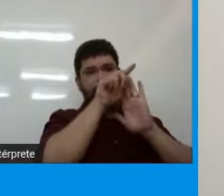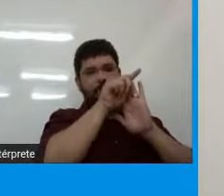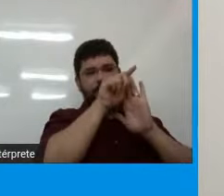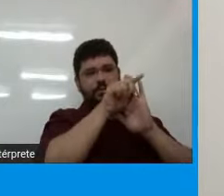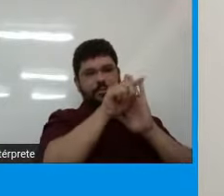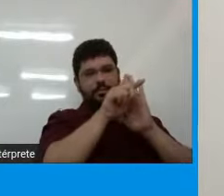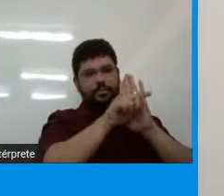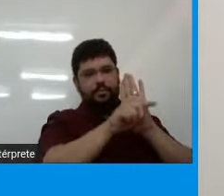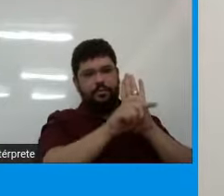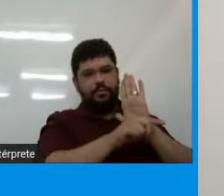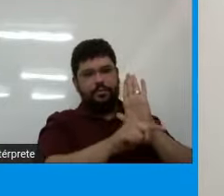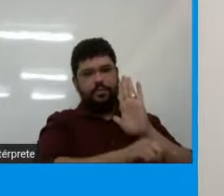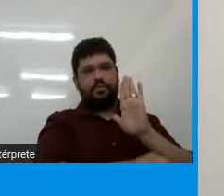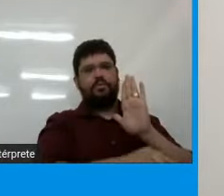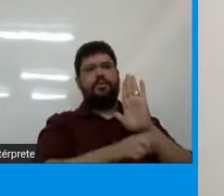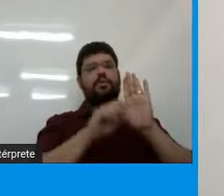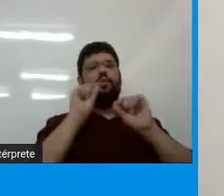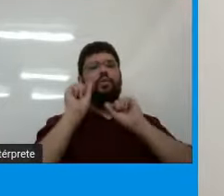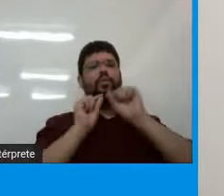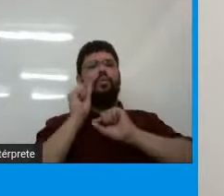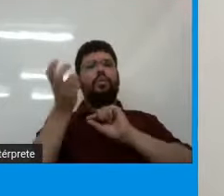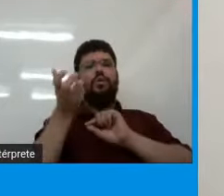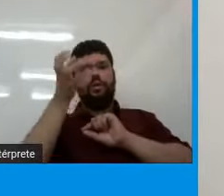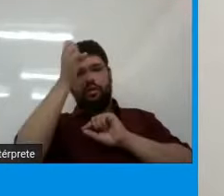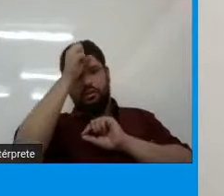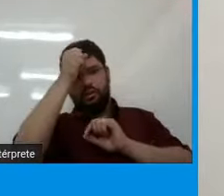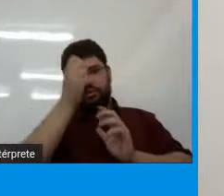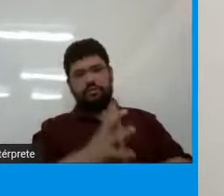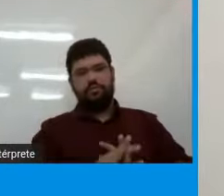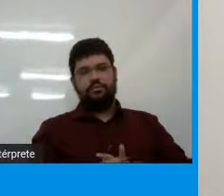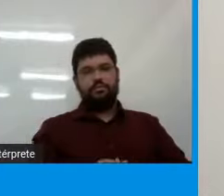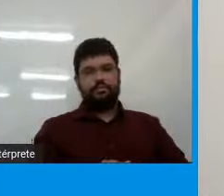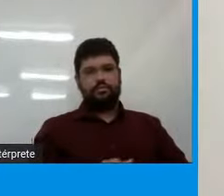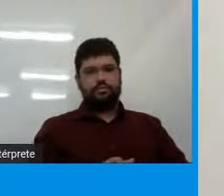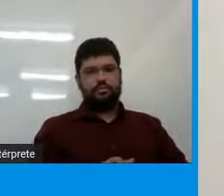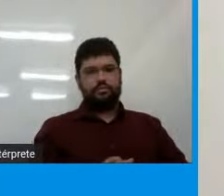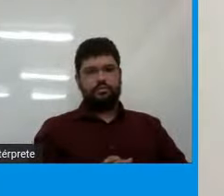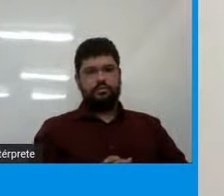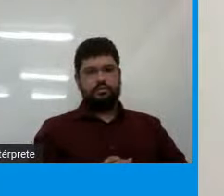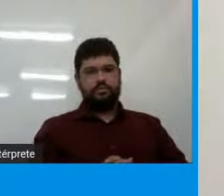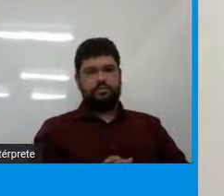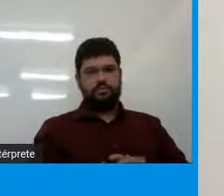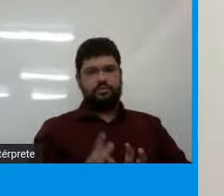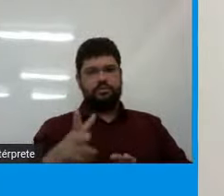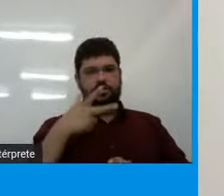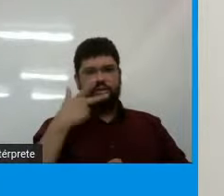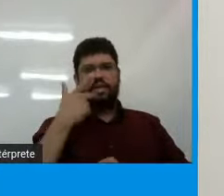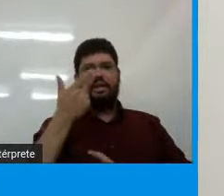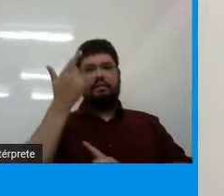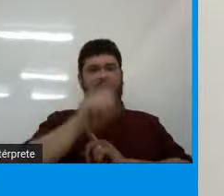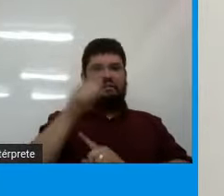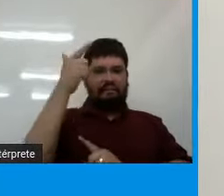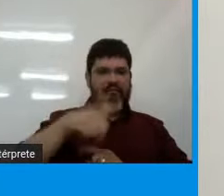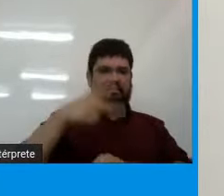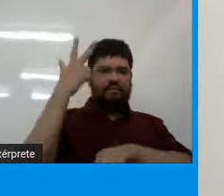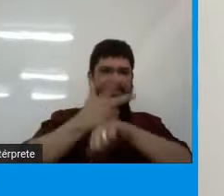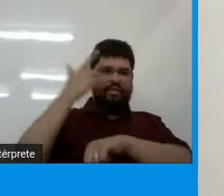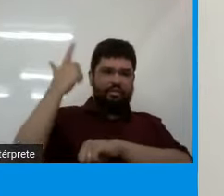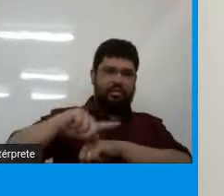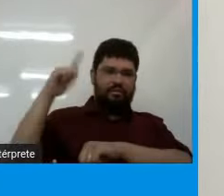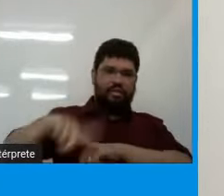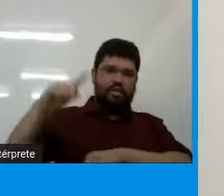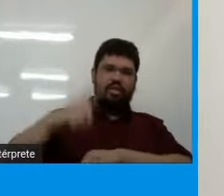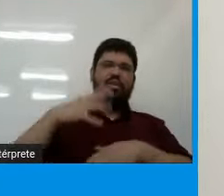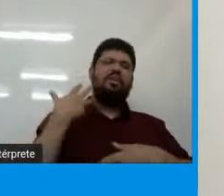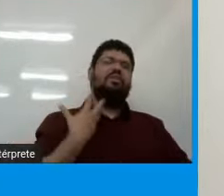imaginar o resultado final. E ensaie antes. Isso vai evitar que você tenha que regravar muitas vezes e que você perca seu raciocínio,